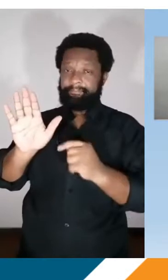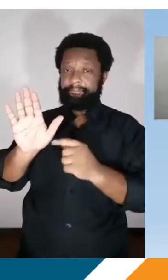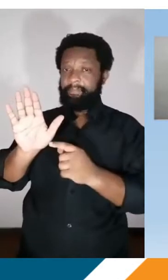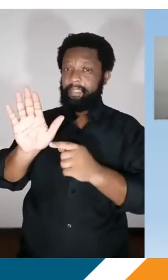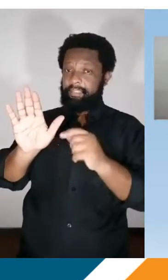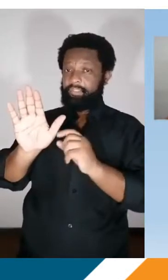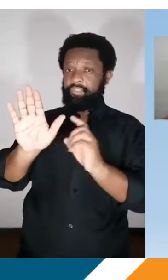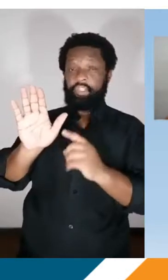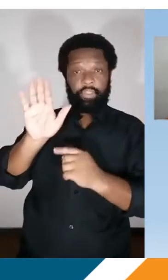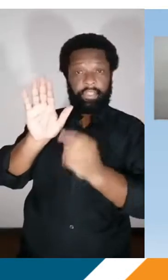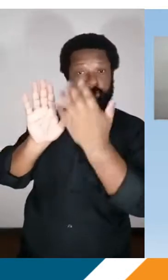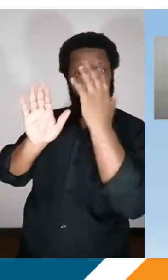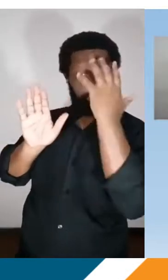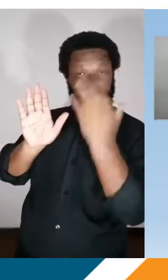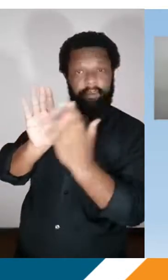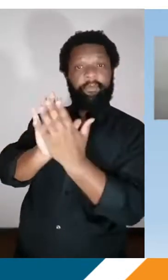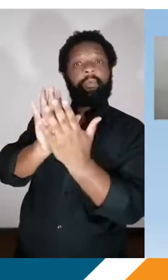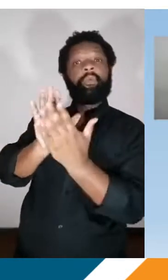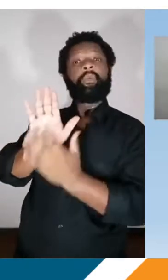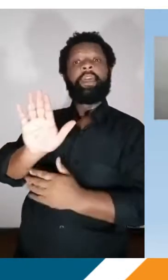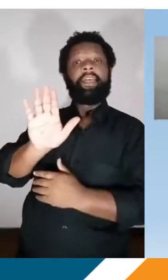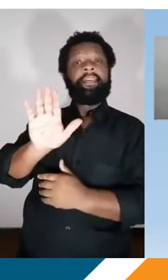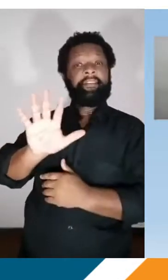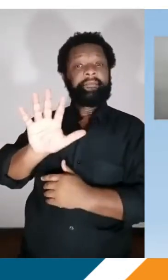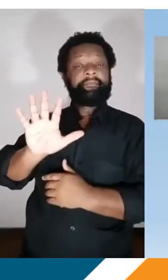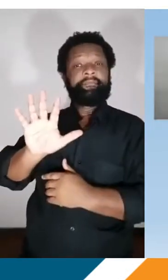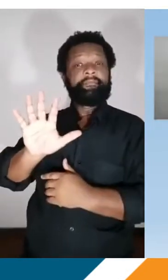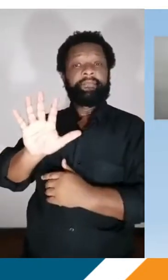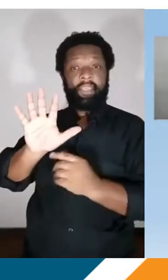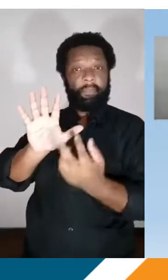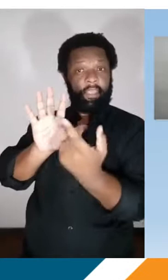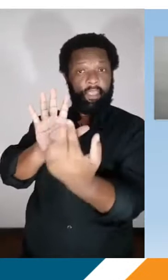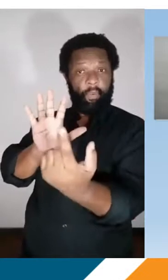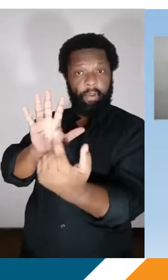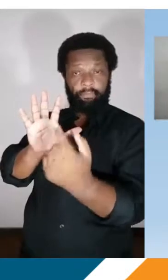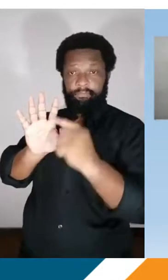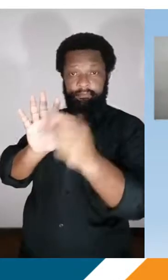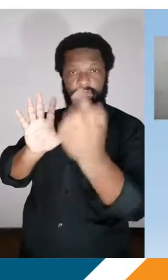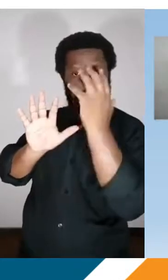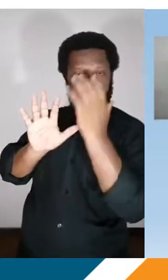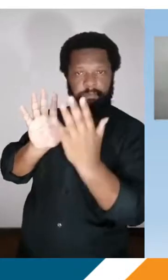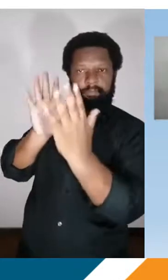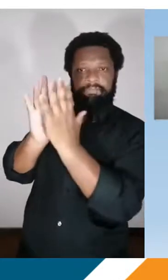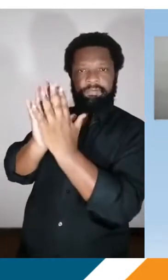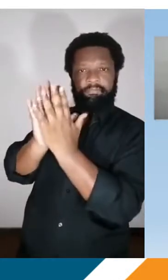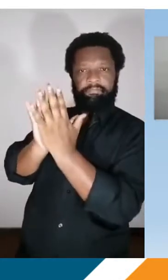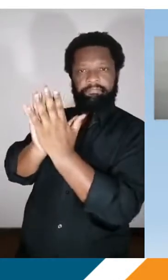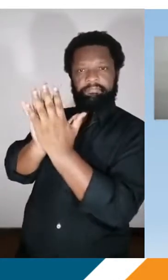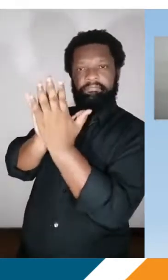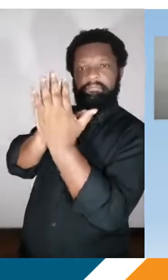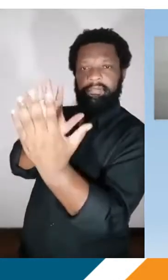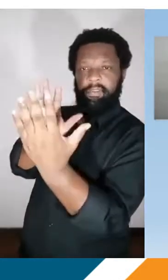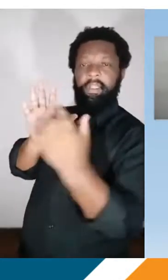aqui é a minha mão direita, no espelho eles vão ser iguais, tá? Uma vai ser a